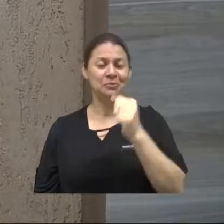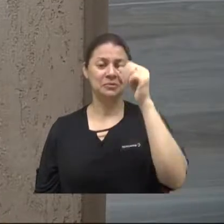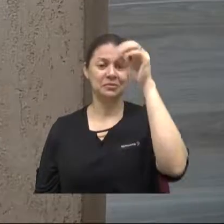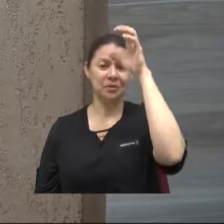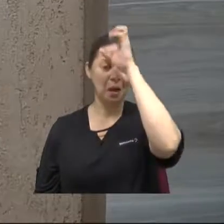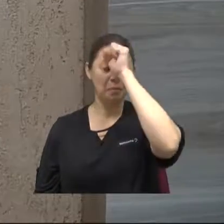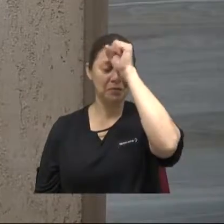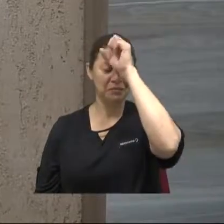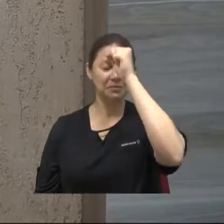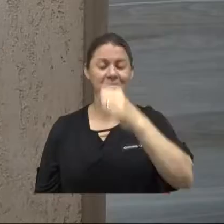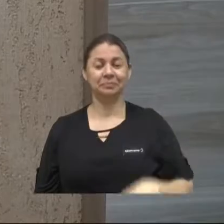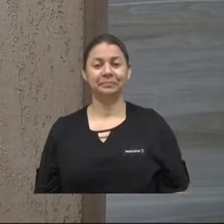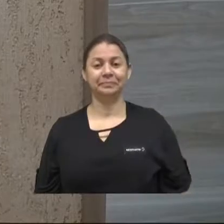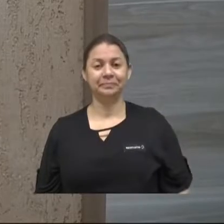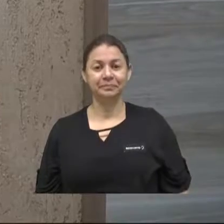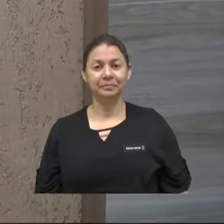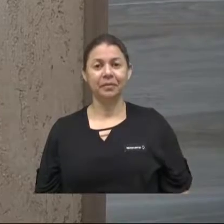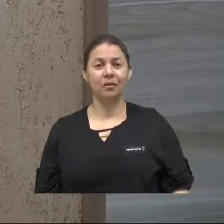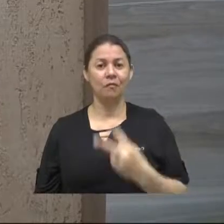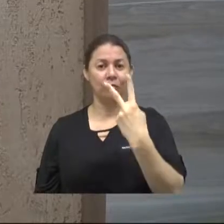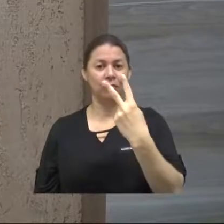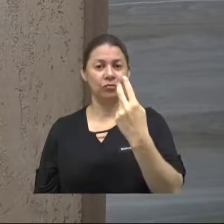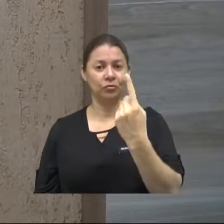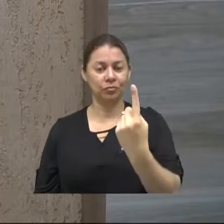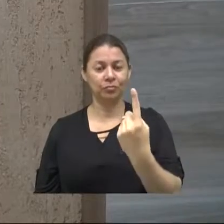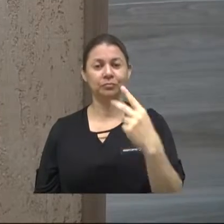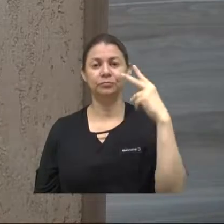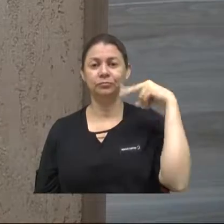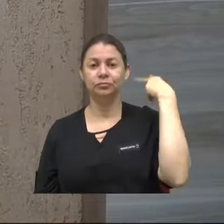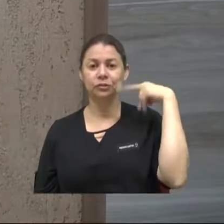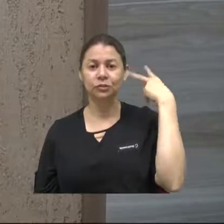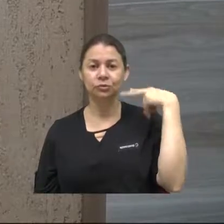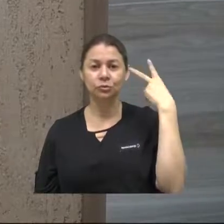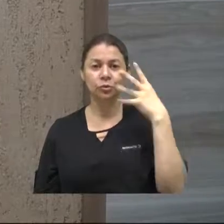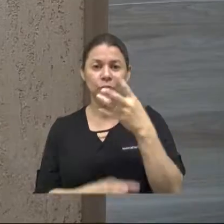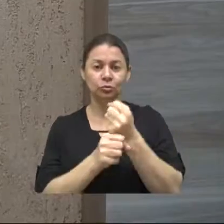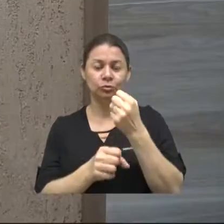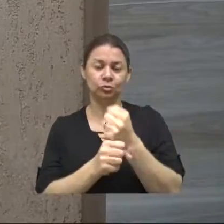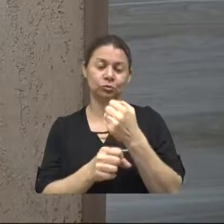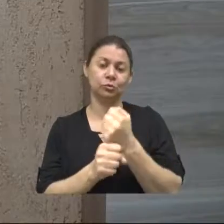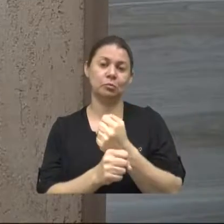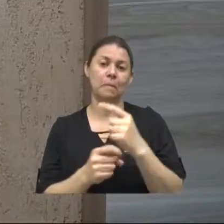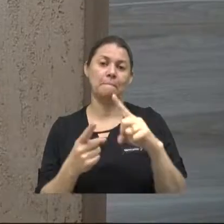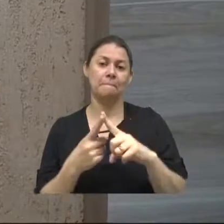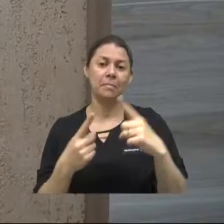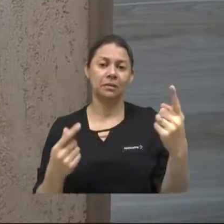pregando o equilíbrio da Câmara Municipal e tenho